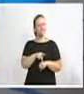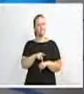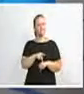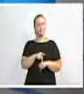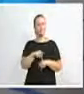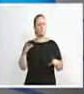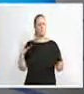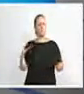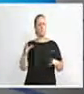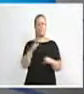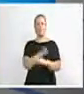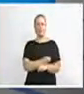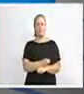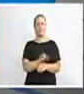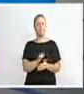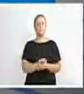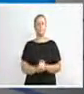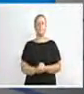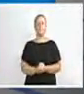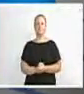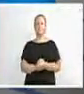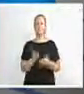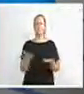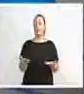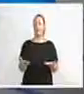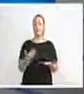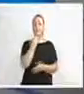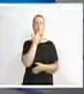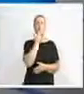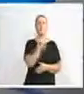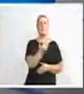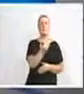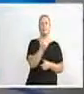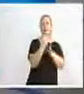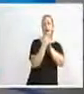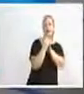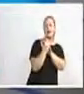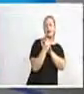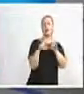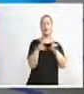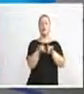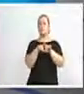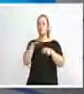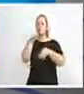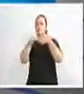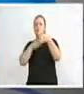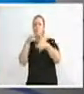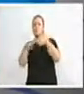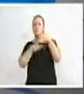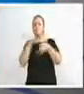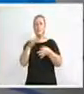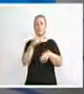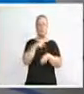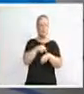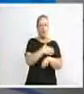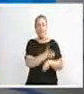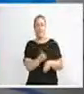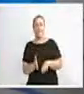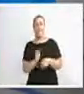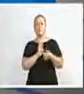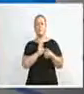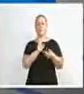total. Ao mesmo tempo em que pediam os lanches, algumas sugestões já iam sendo repassadas para melhorar